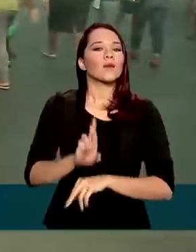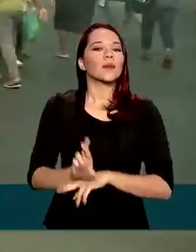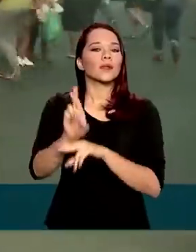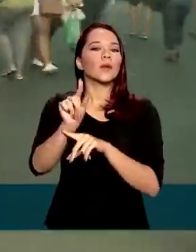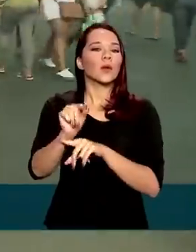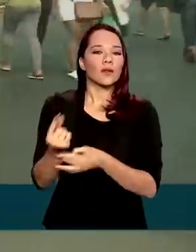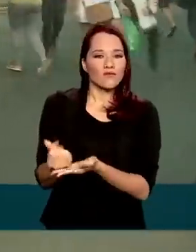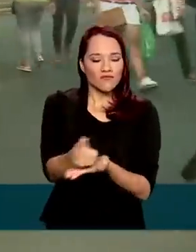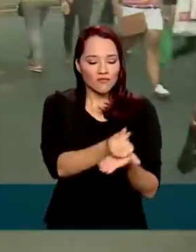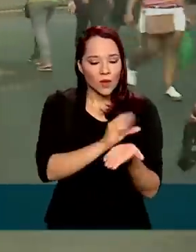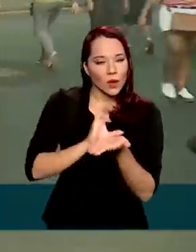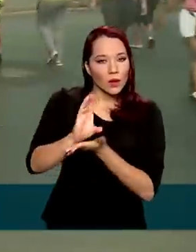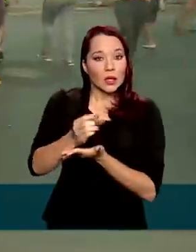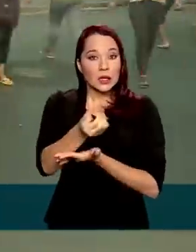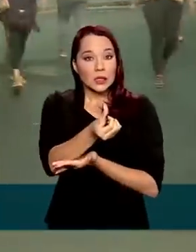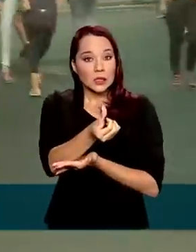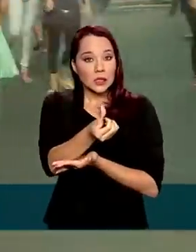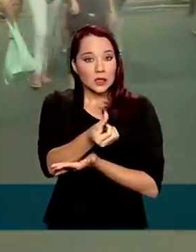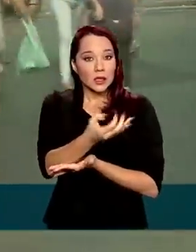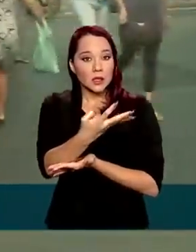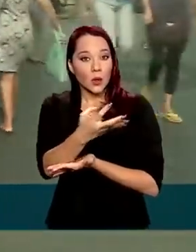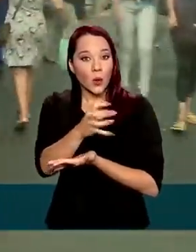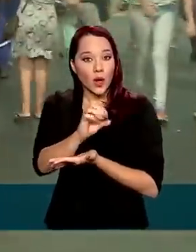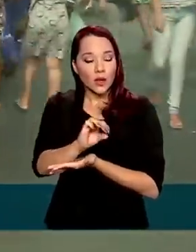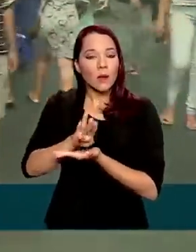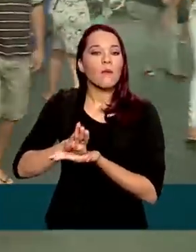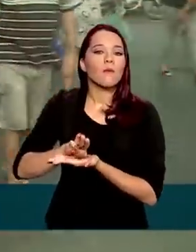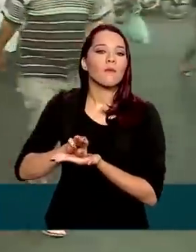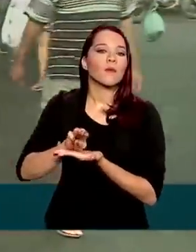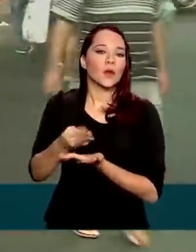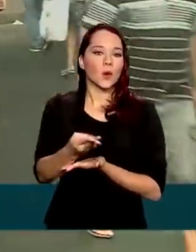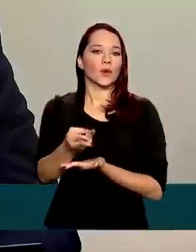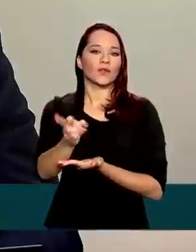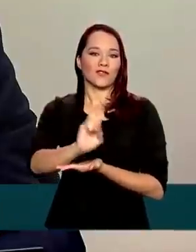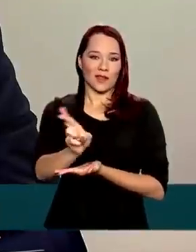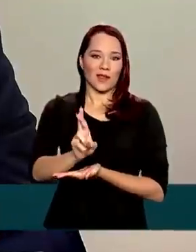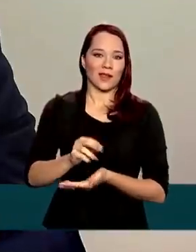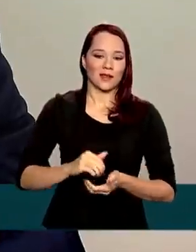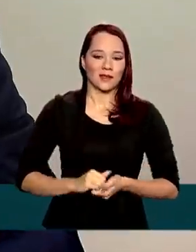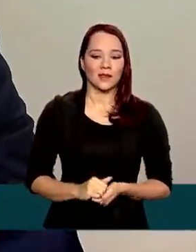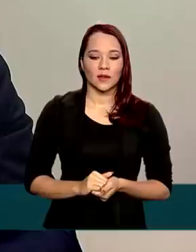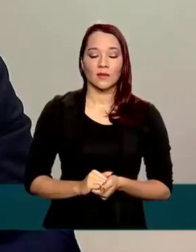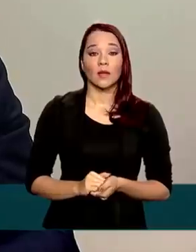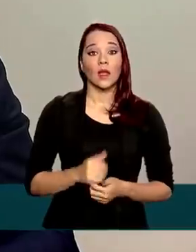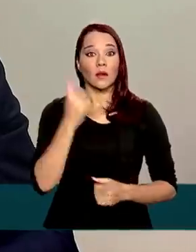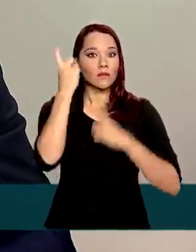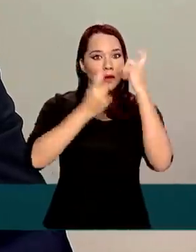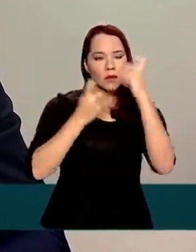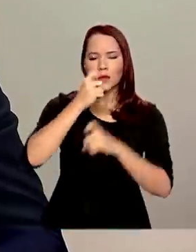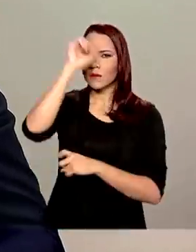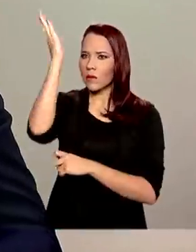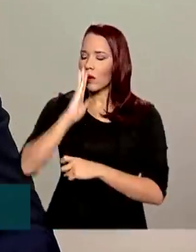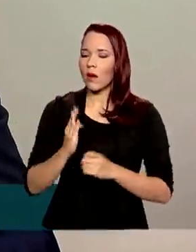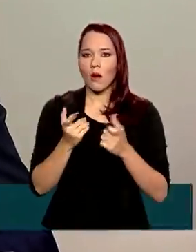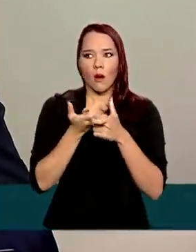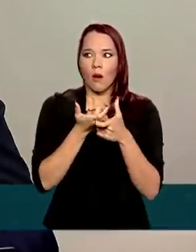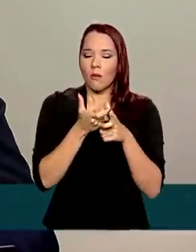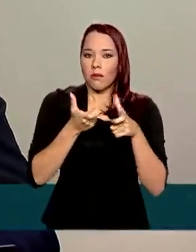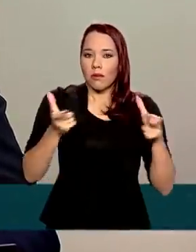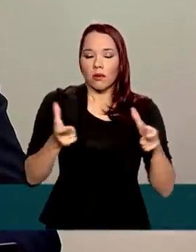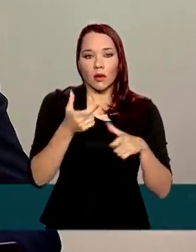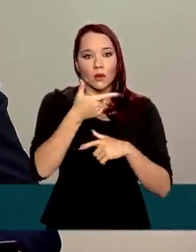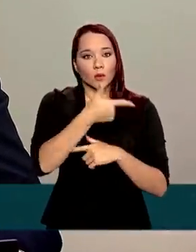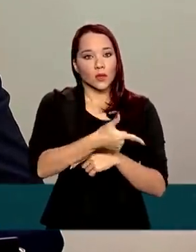investimentos de quase 640 milhões de reais. Nossa preocupação é o Brasil é muito grande, são 210